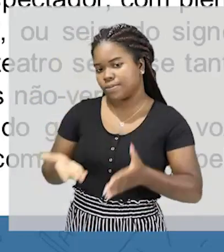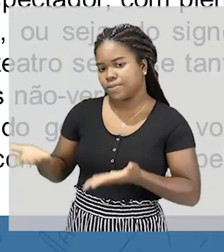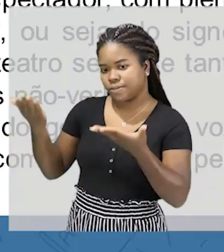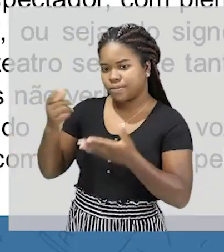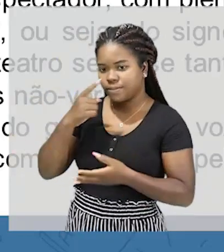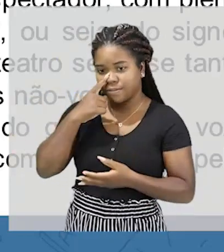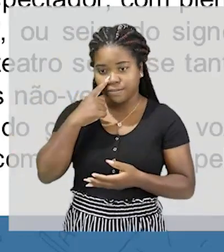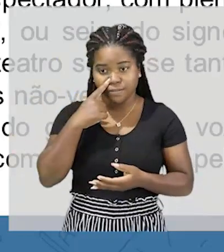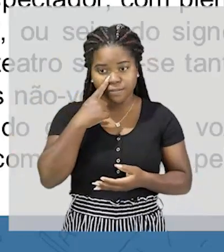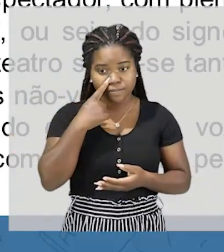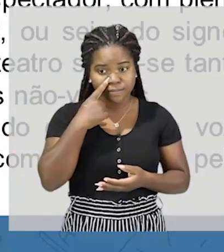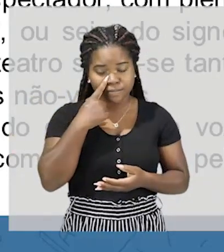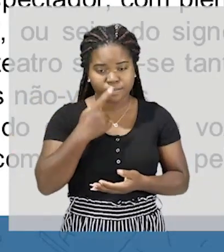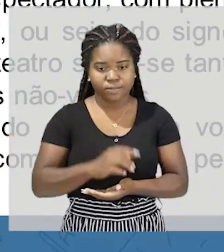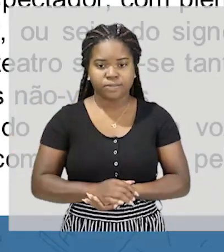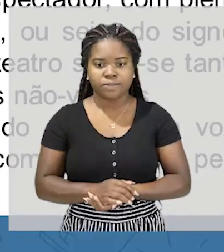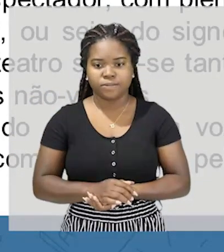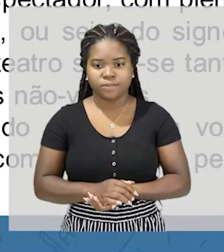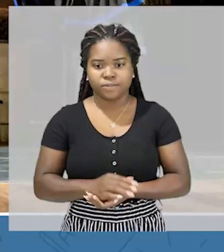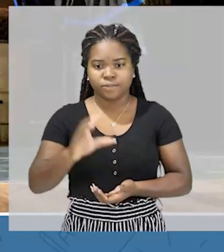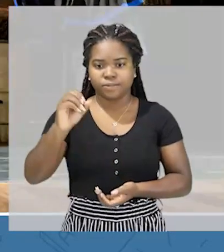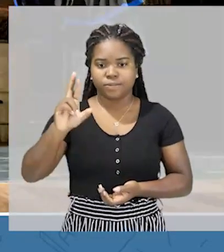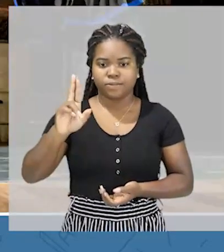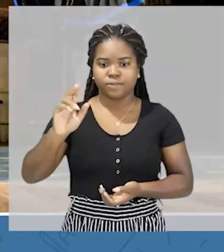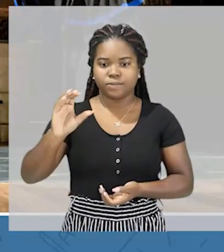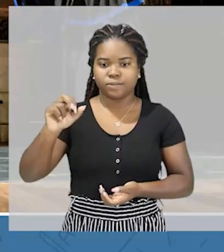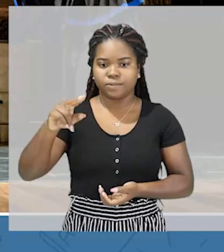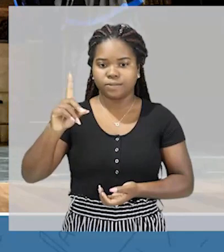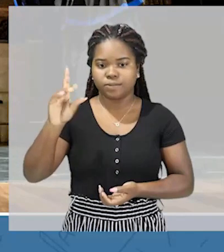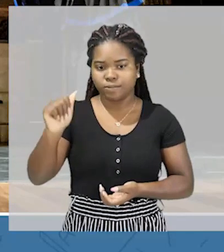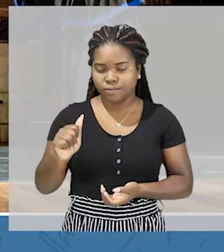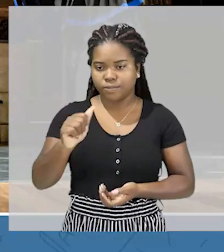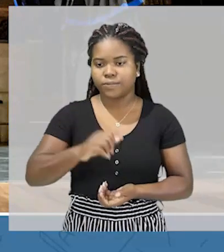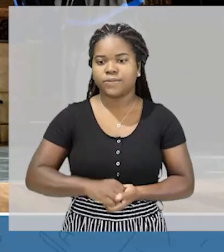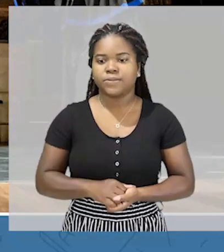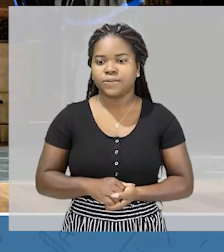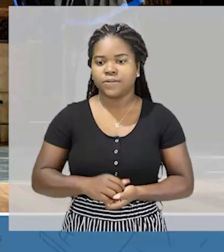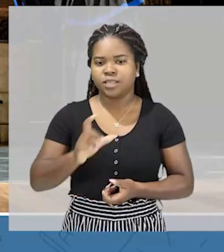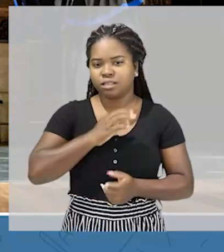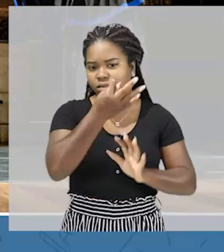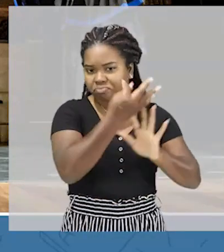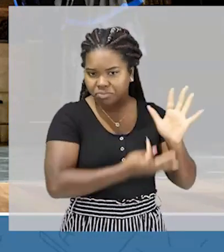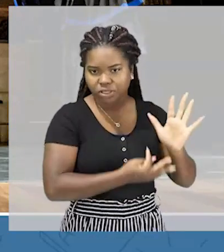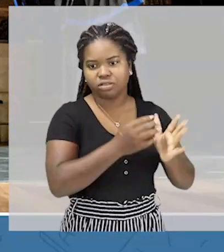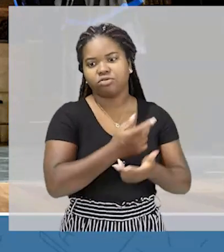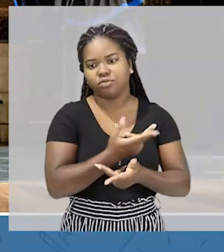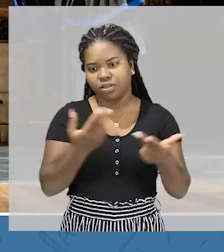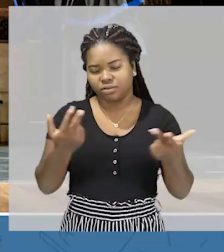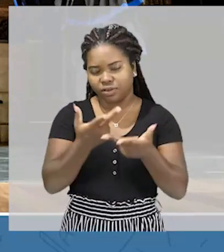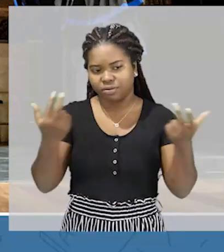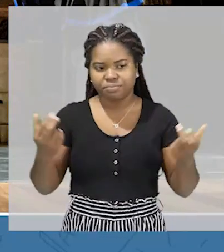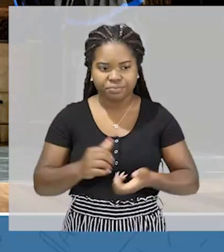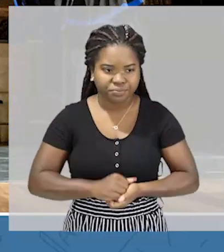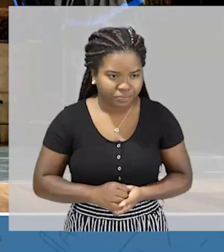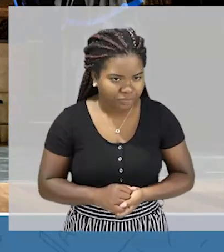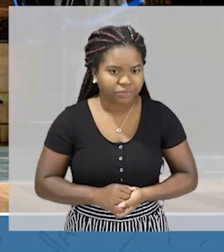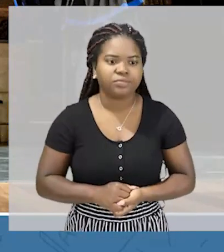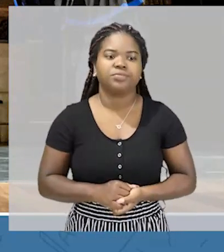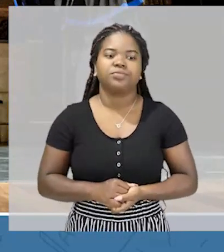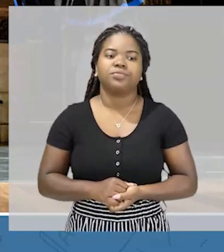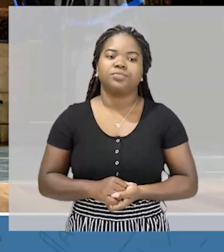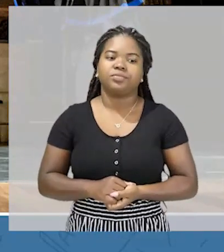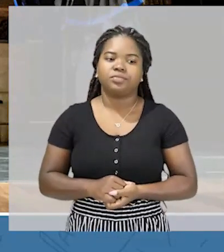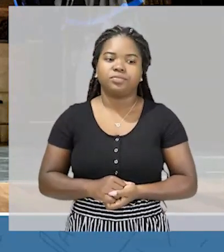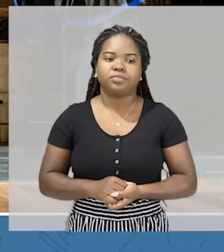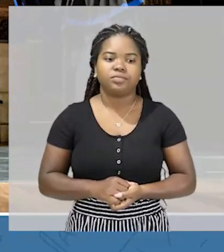da minha companhia de teatro, que a gente montou, chamado Corcunda de Notre Dame, onde a gente assina texto, figurino, etc, etc, etc. O Corcunda de